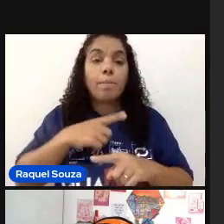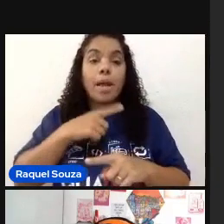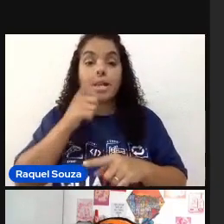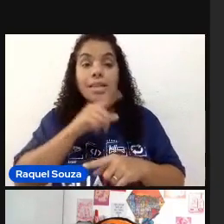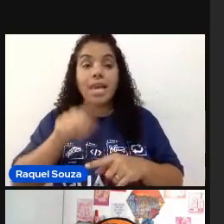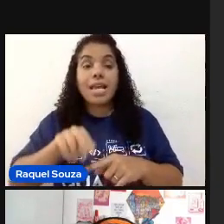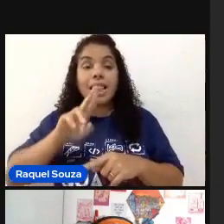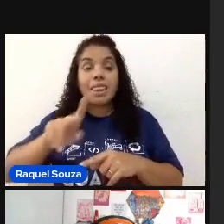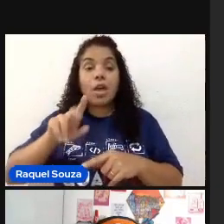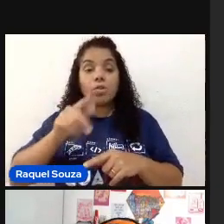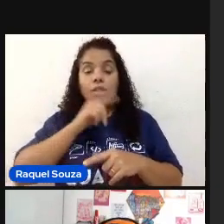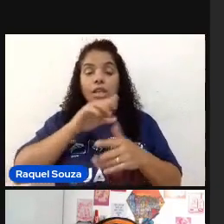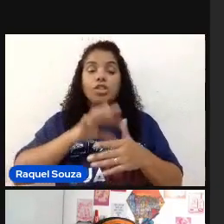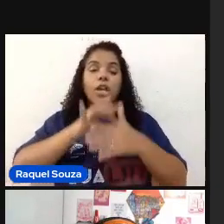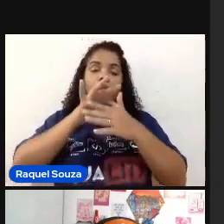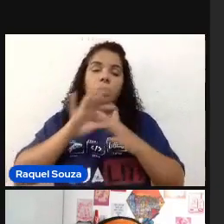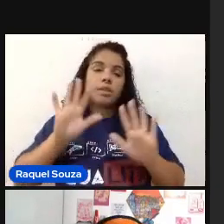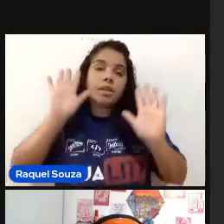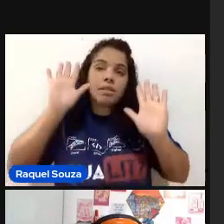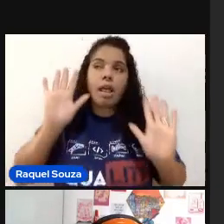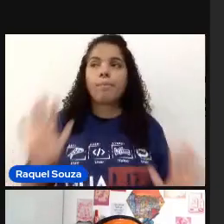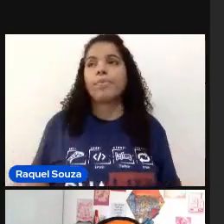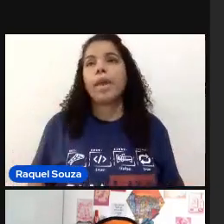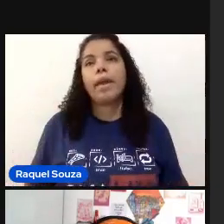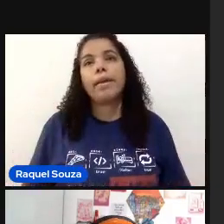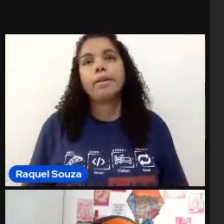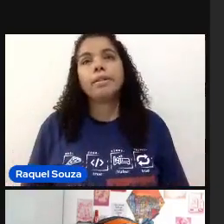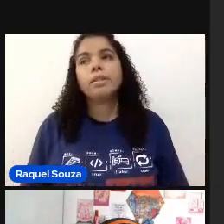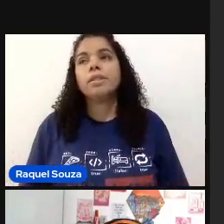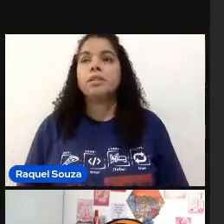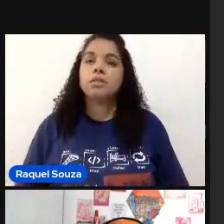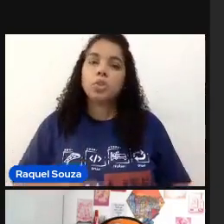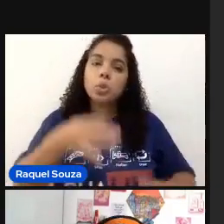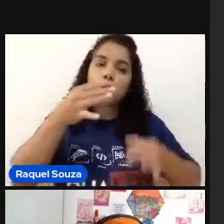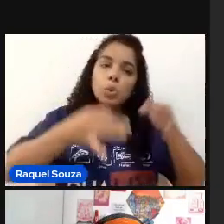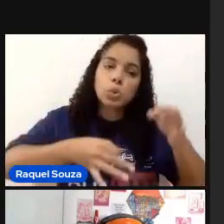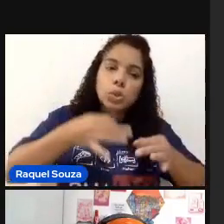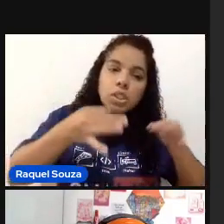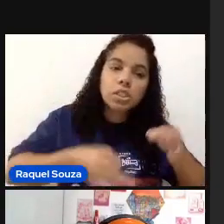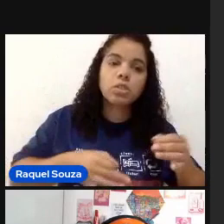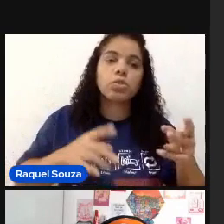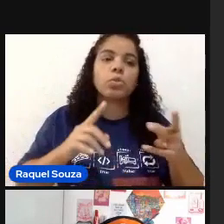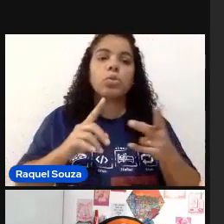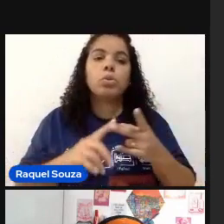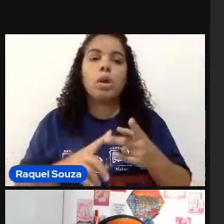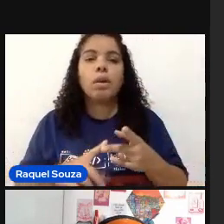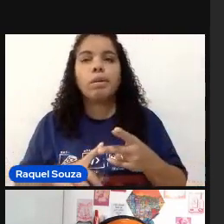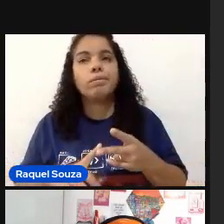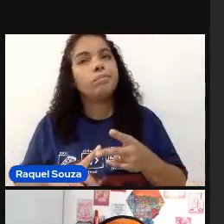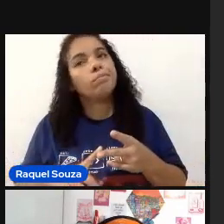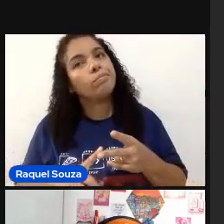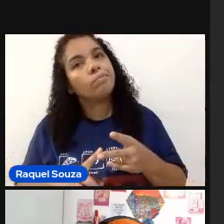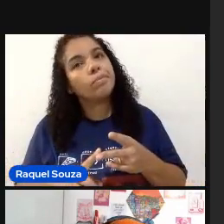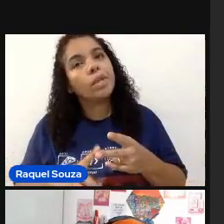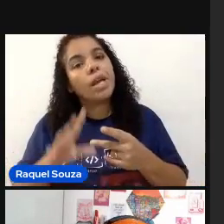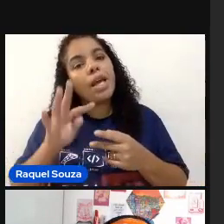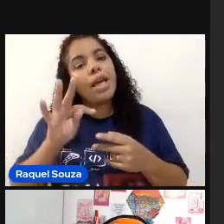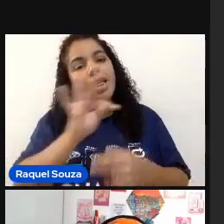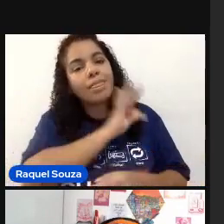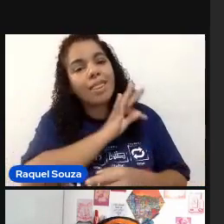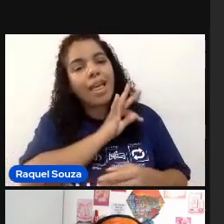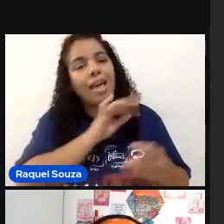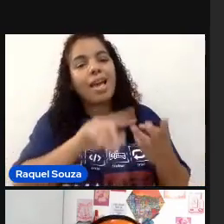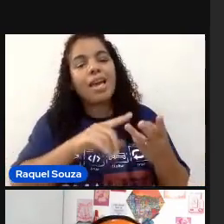líder? Sei lá, é jurídico, é técnico, é